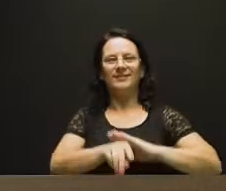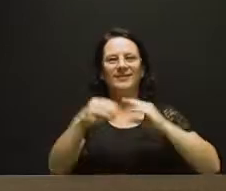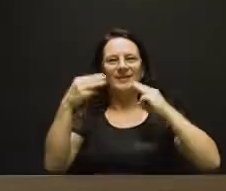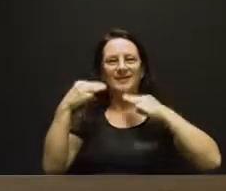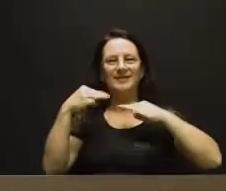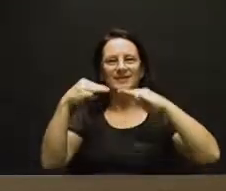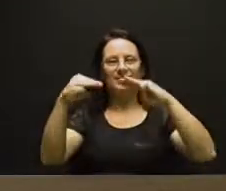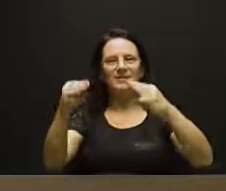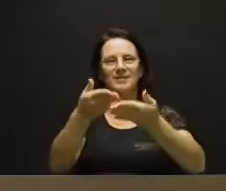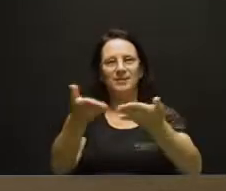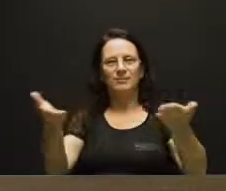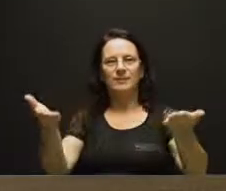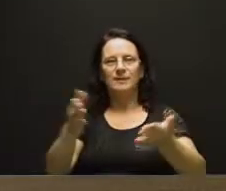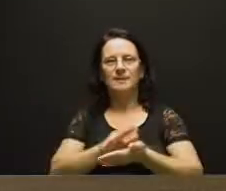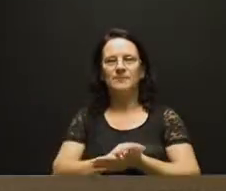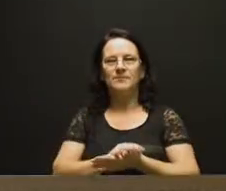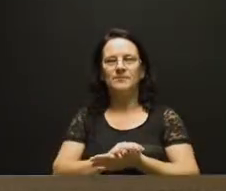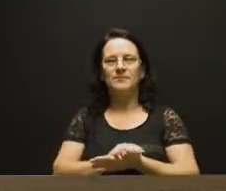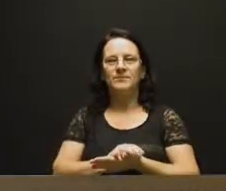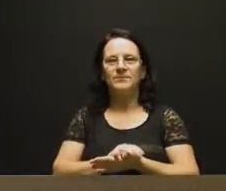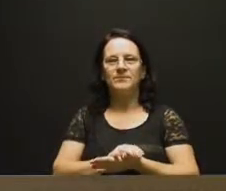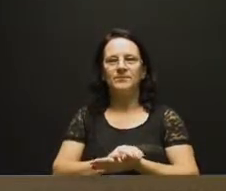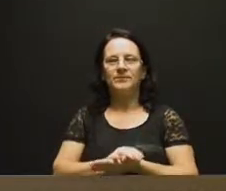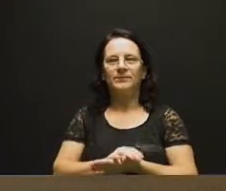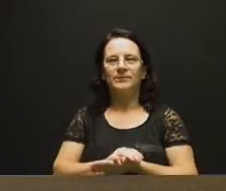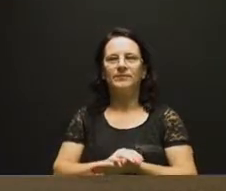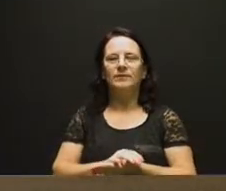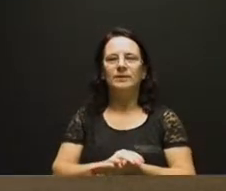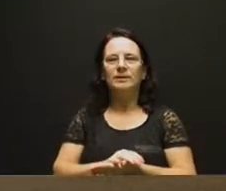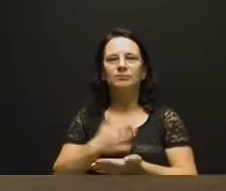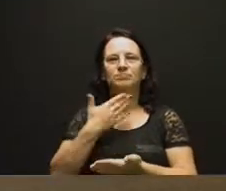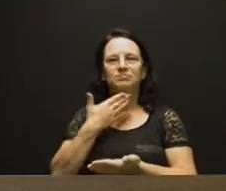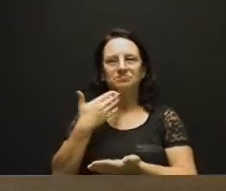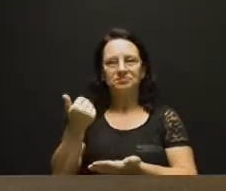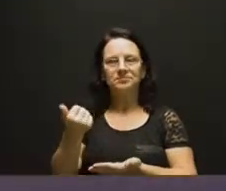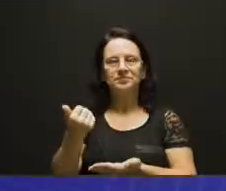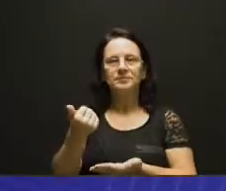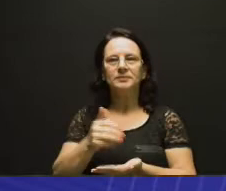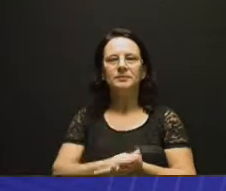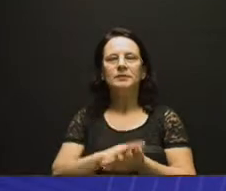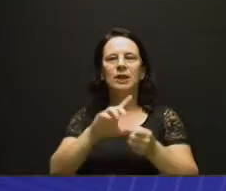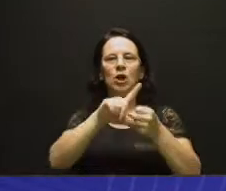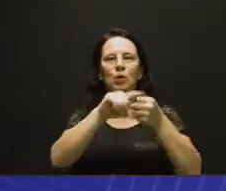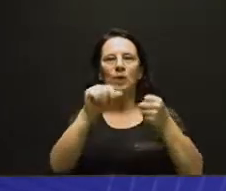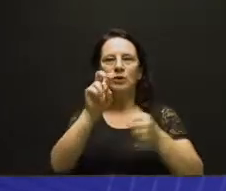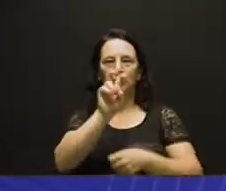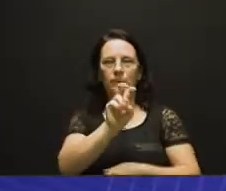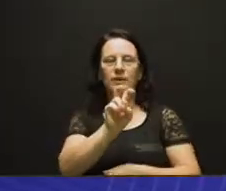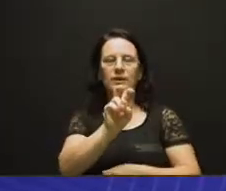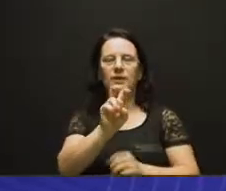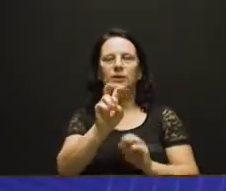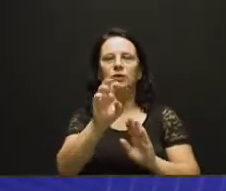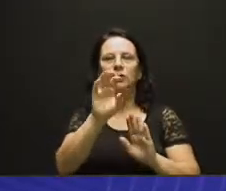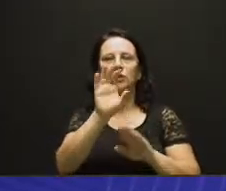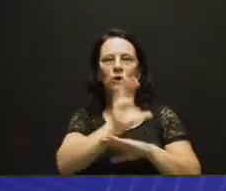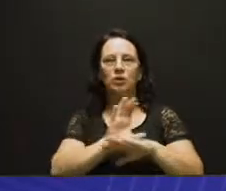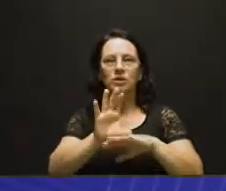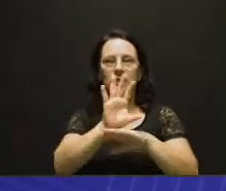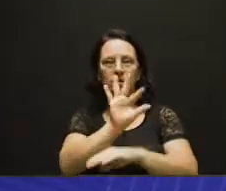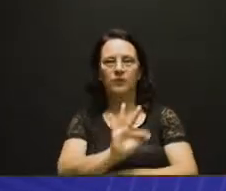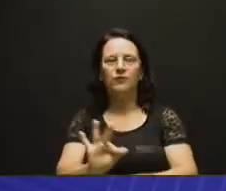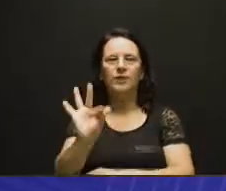que eu tenho pra passar para vocês pode passar ea melhor distinção é o artigo 5º da nossa constituição federal